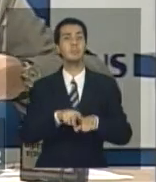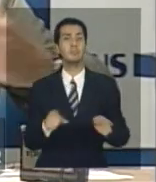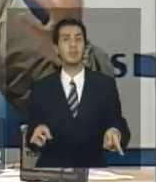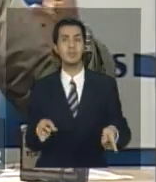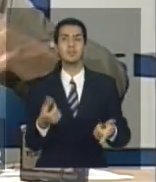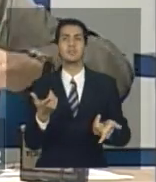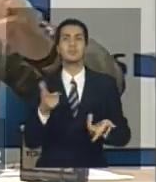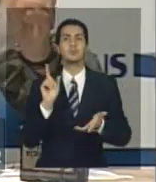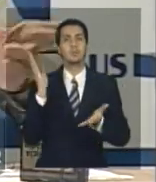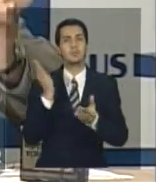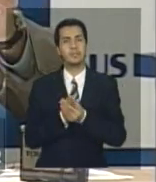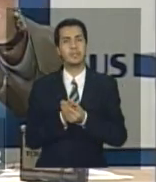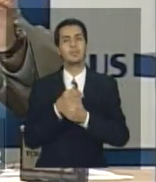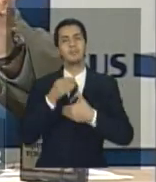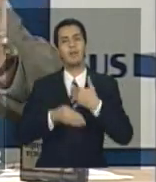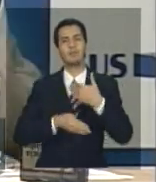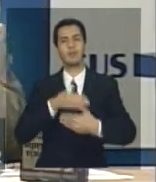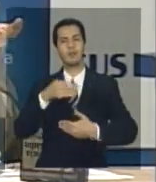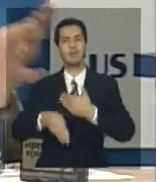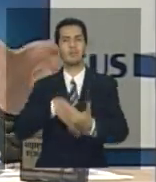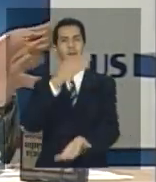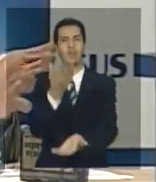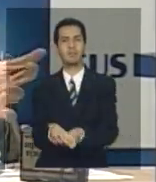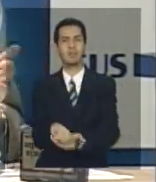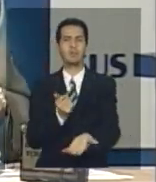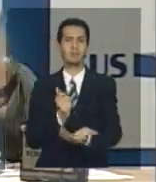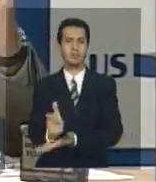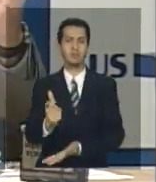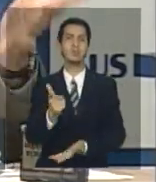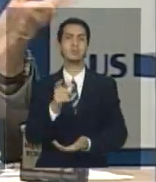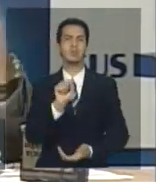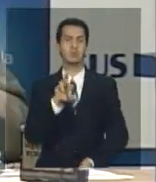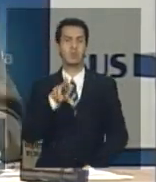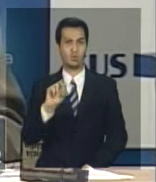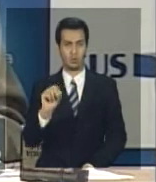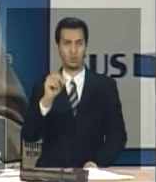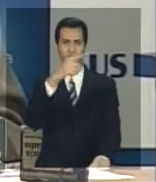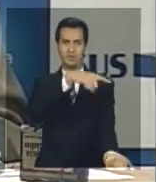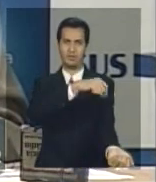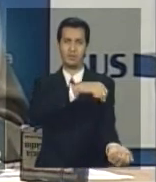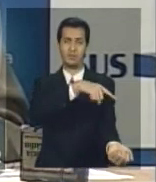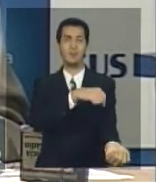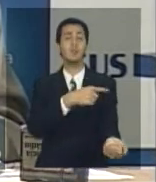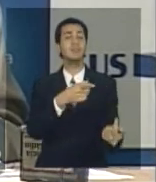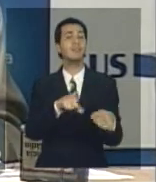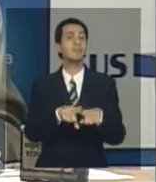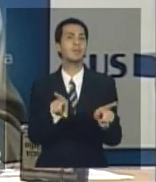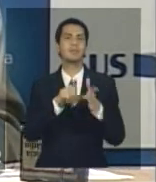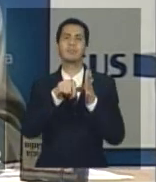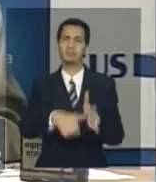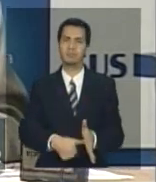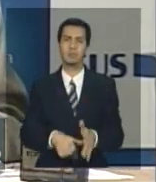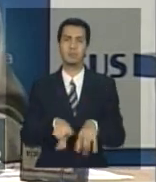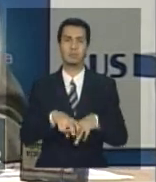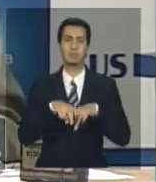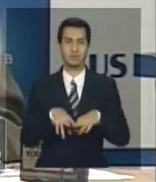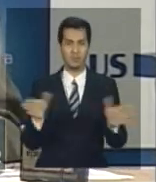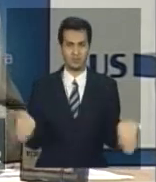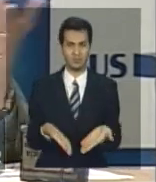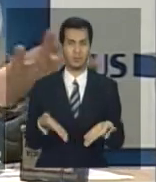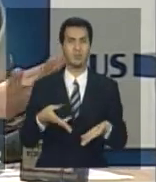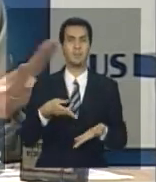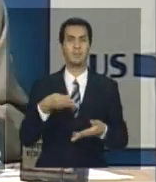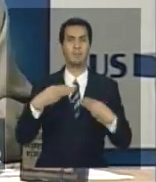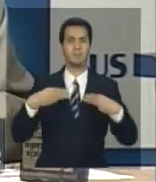processo de aquisição e chegar ao soro, você tinha ali alguma dificuldade. Então, por isso, o Ministério fez uma ata de registro de